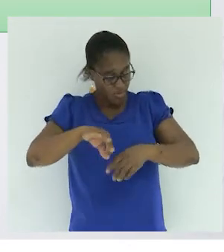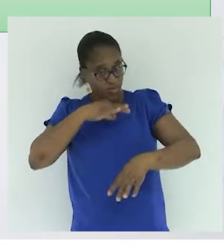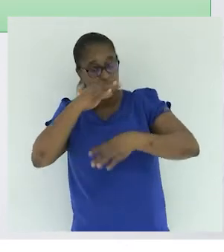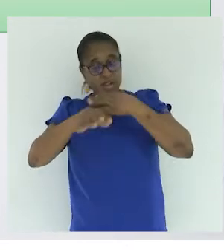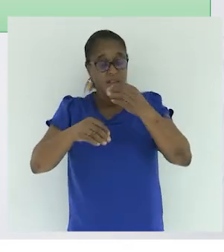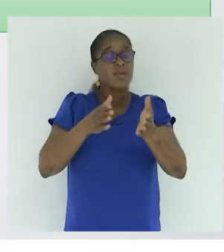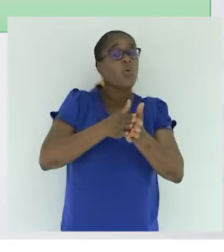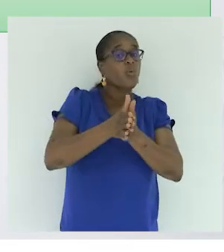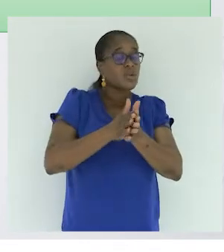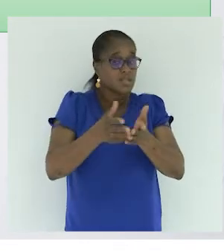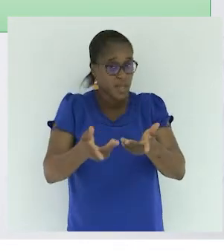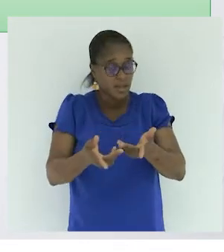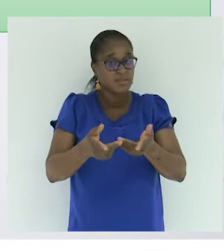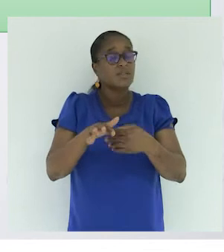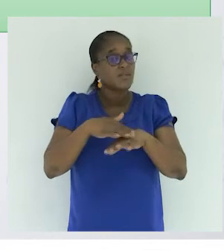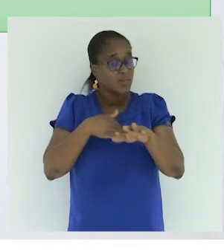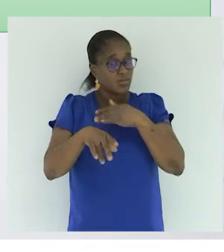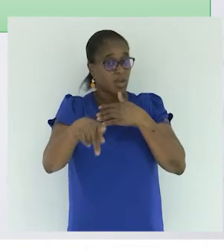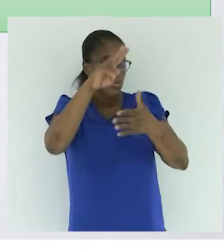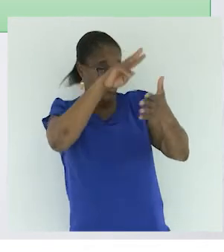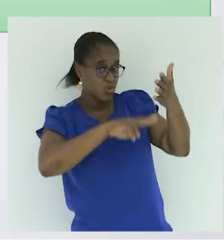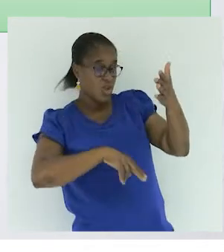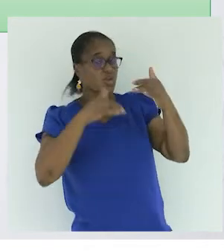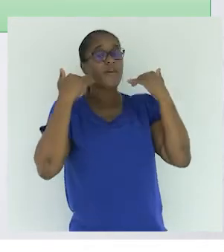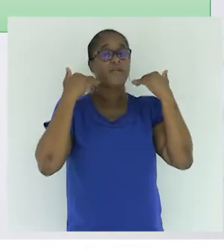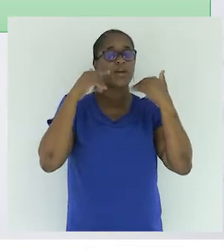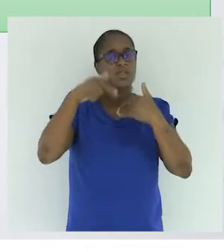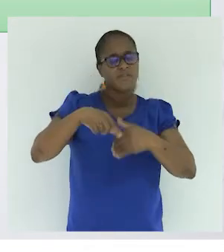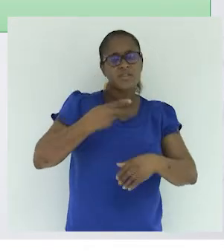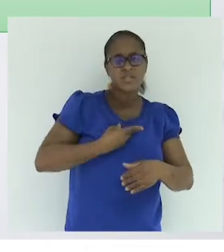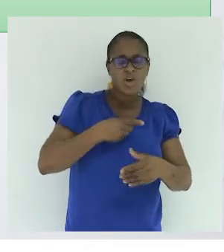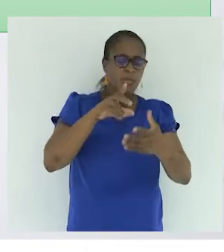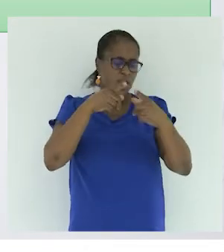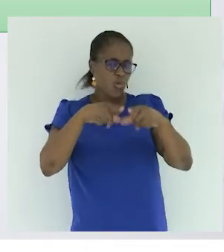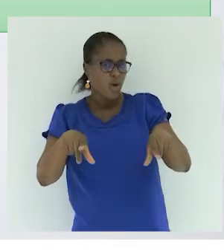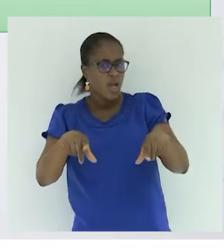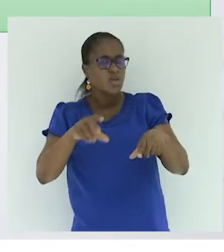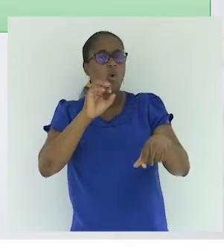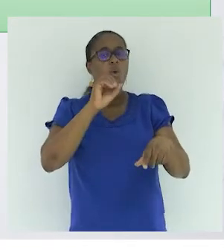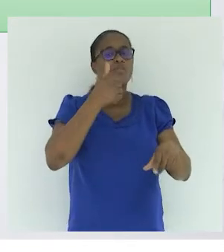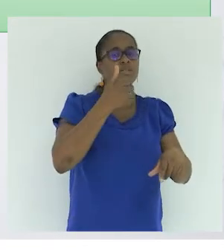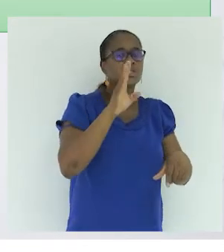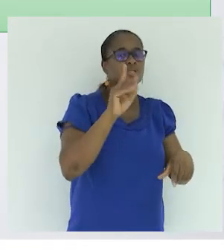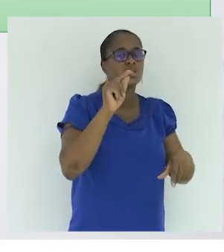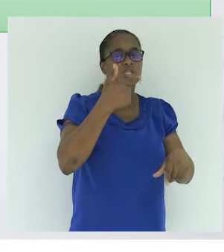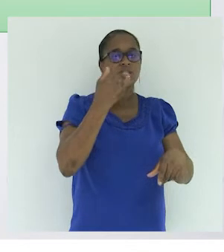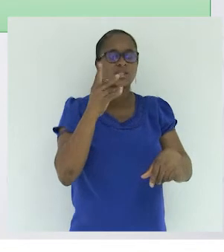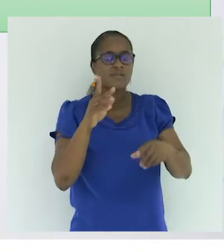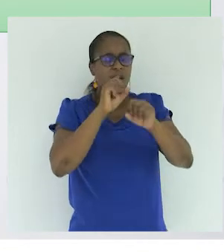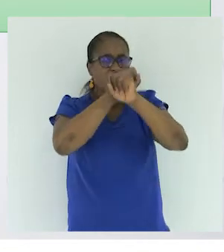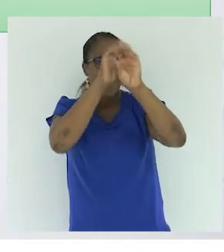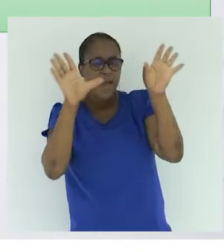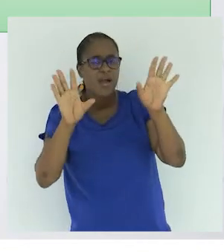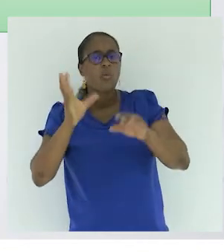é utilizada no texto informativo deve ser uma linguagem objetiva, clara. Quando a pessoa